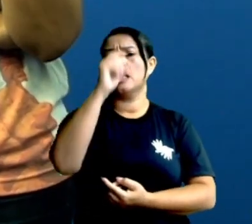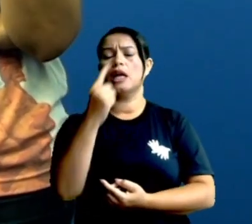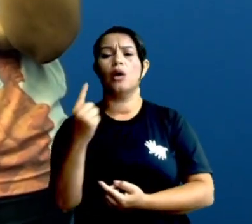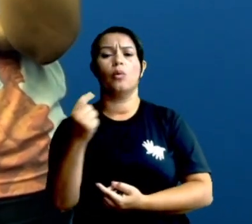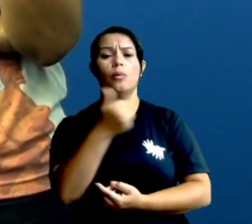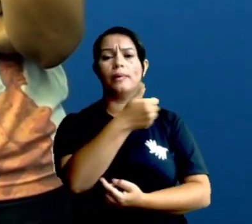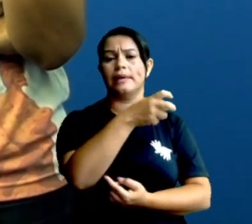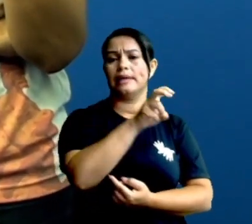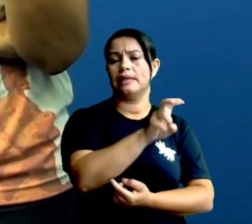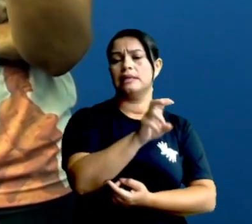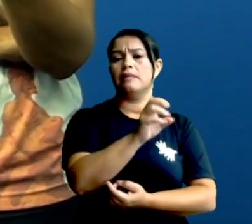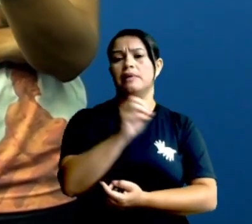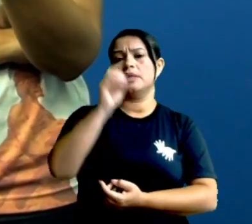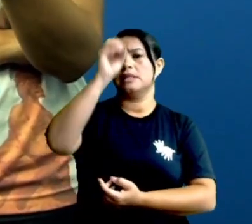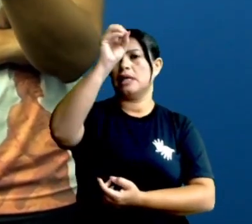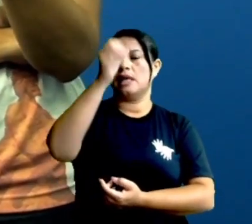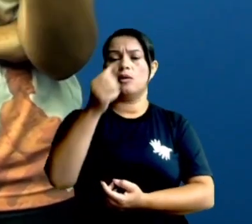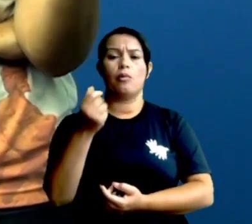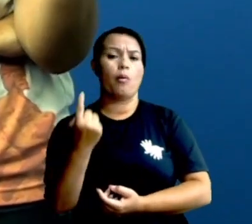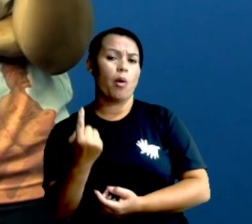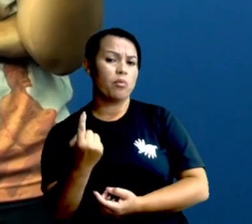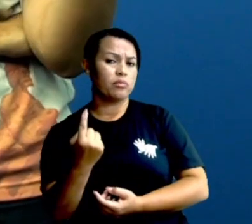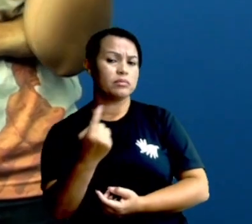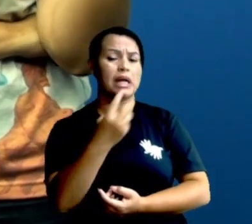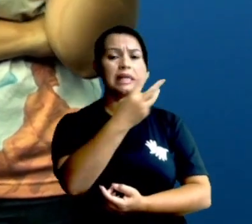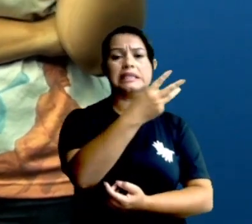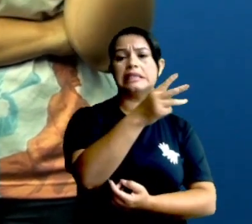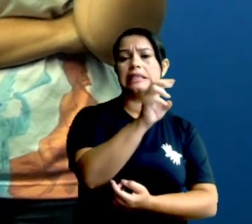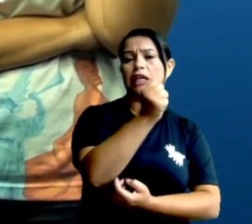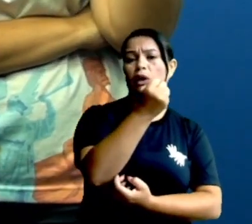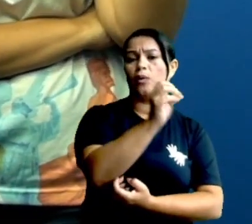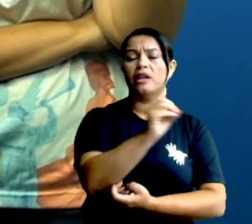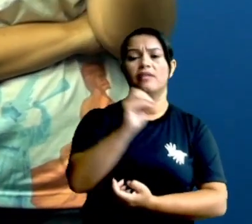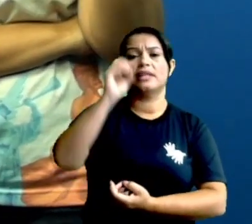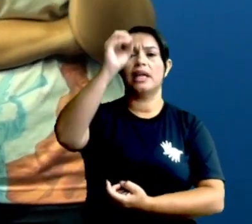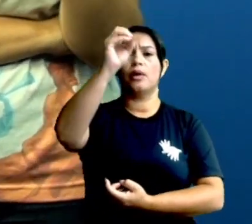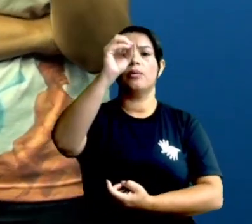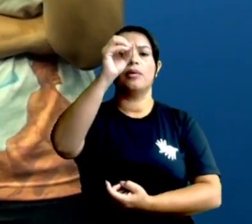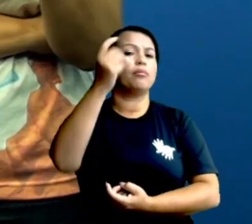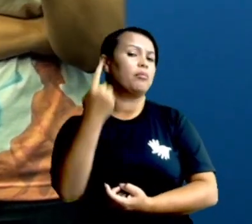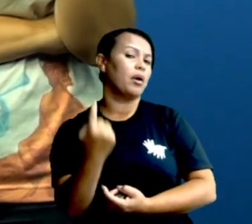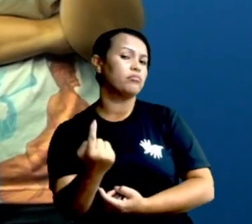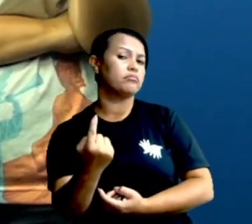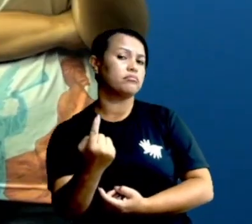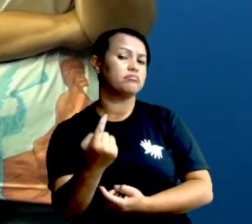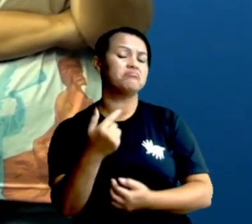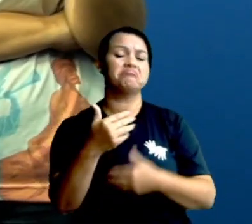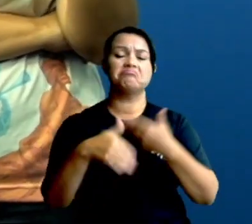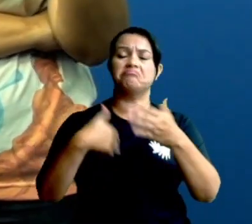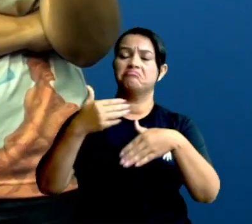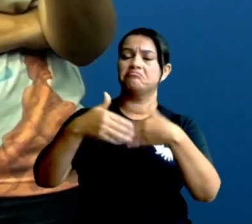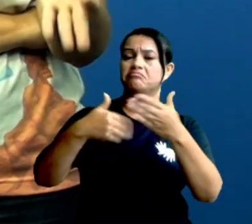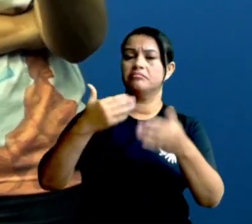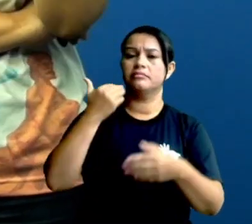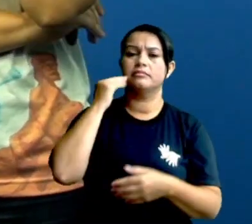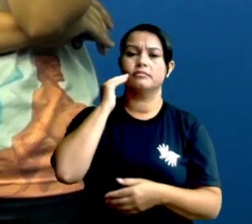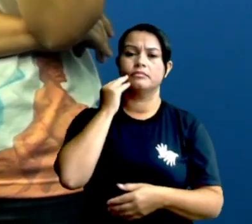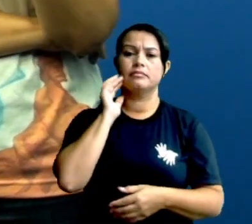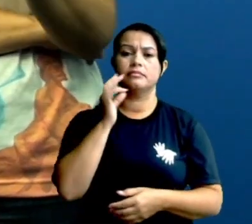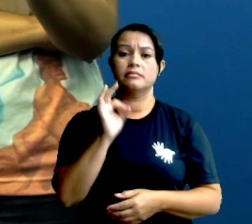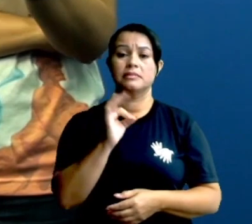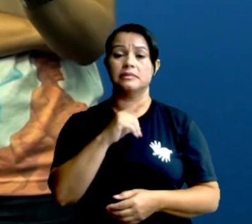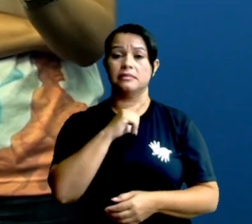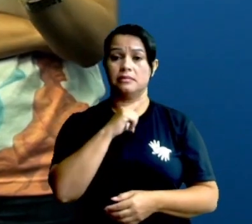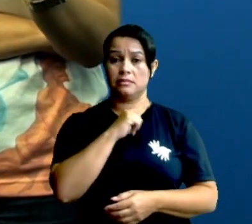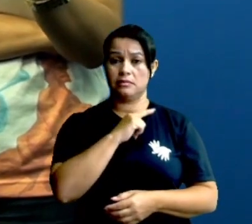1, 15 elevado a zero é igual a 1, 38 elevado a zero é igual a 1 e assim por diante, tá certo?